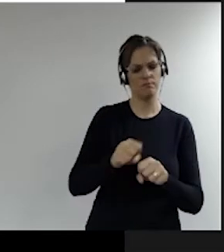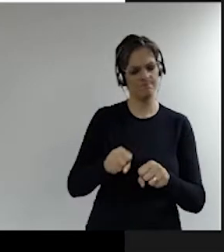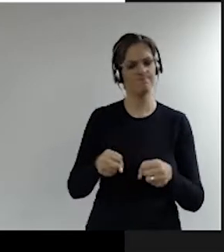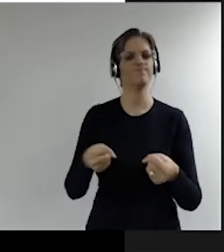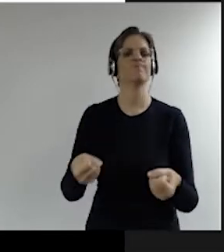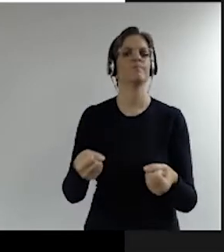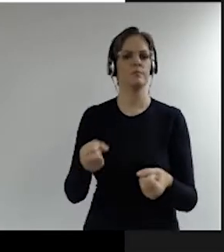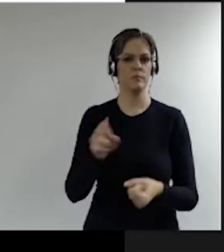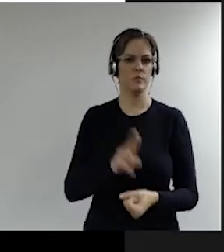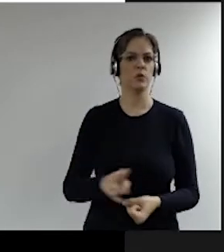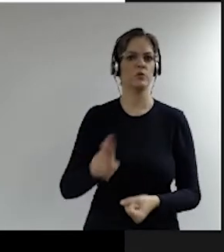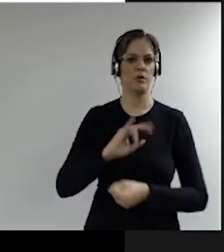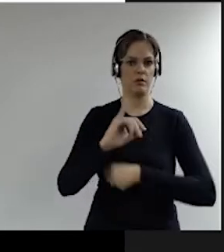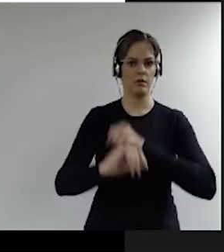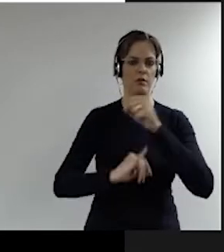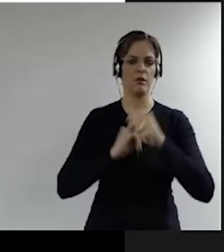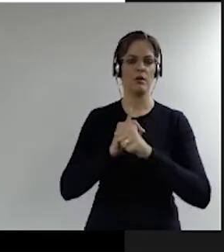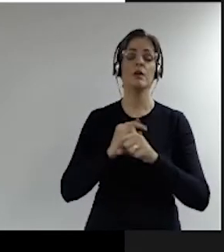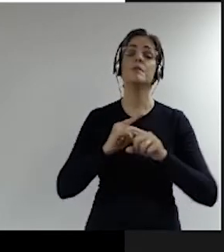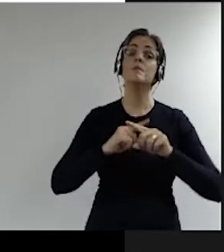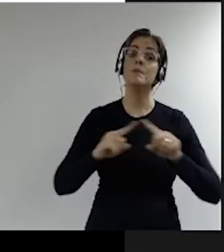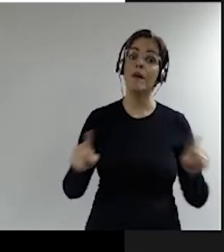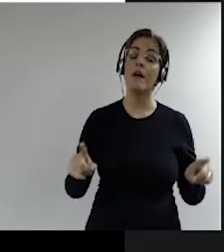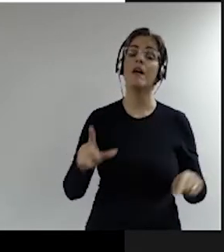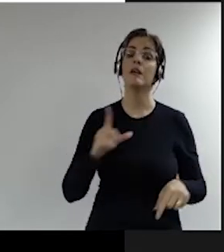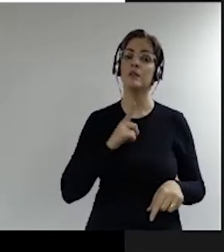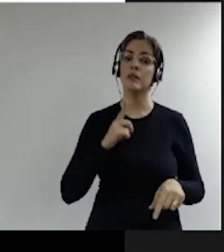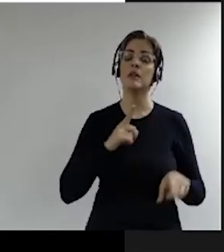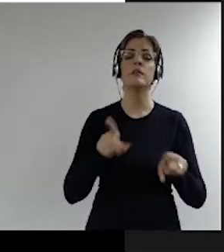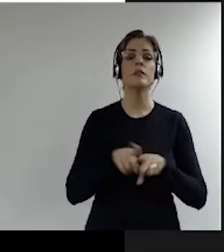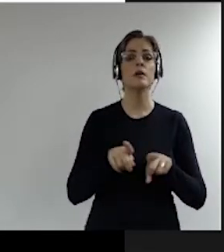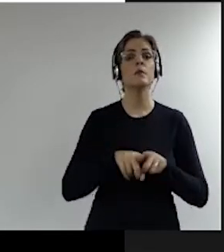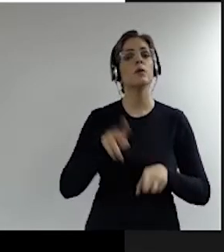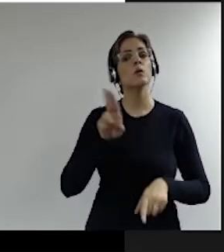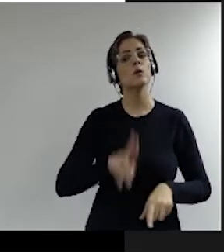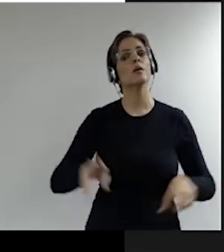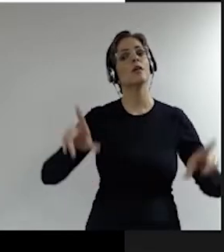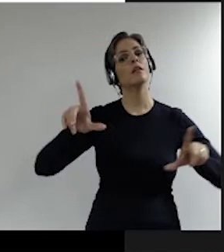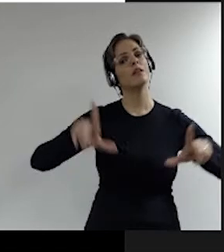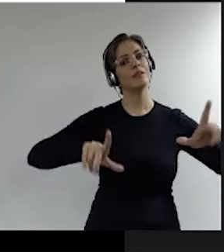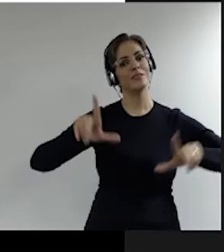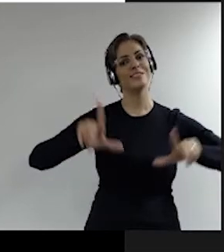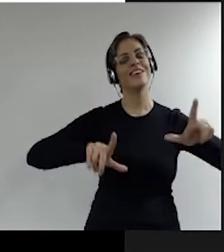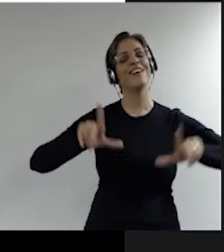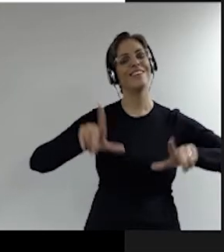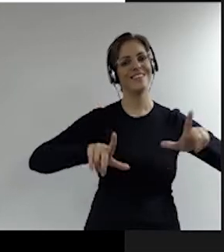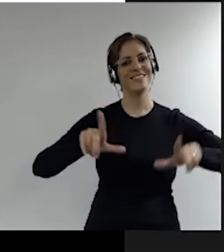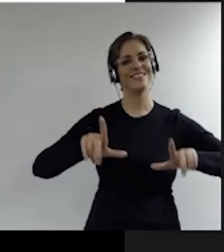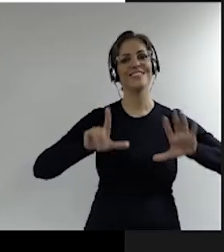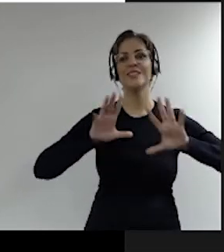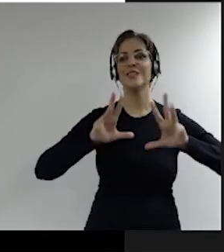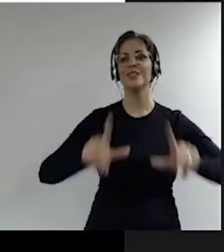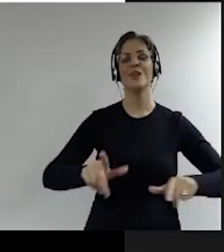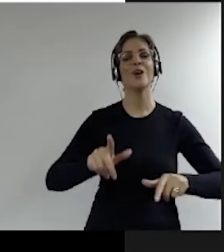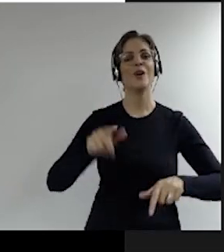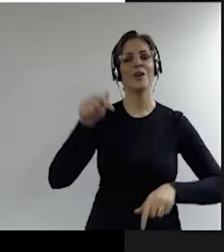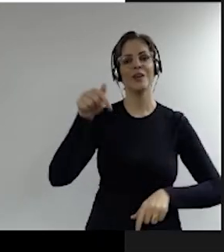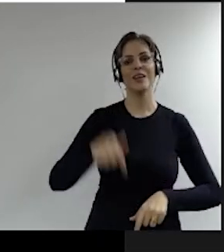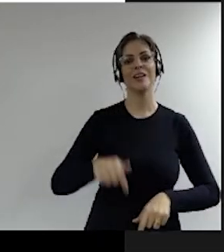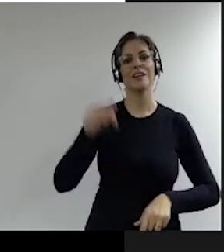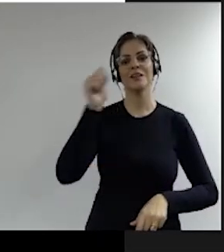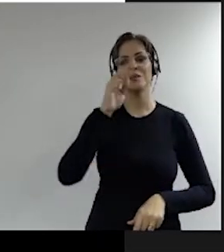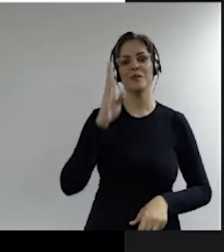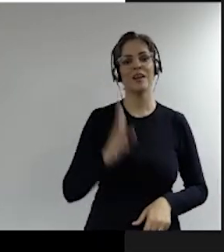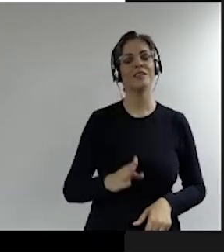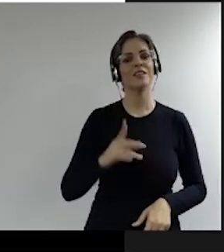Mas também usaram, junto com isso, televisão, como todos os estados brasileiros usaram na